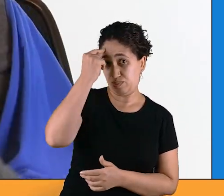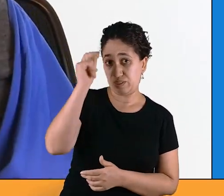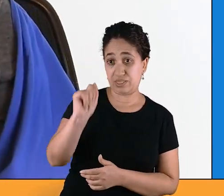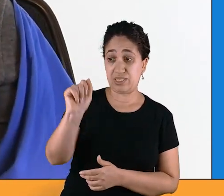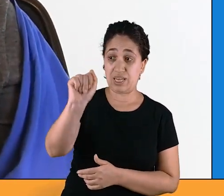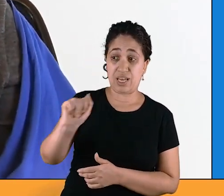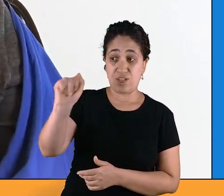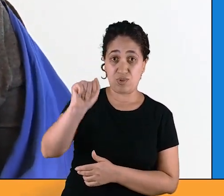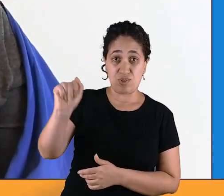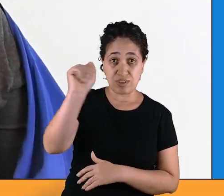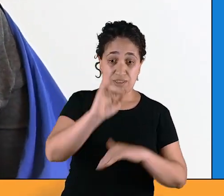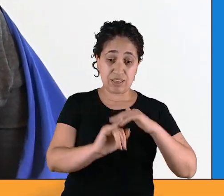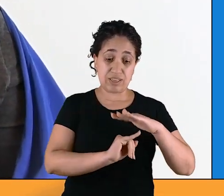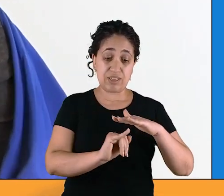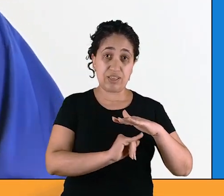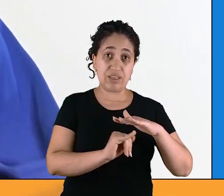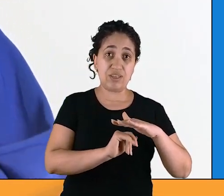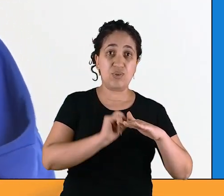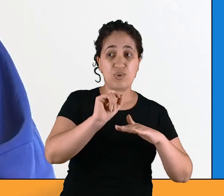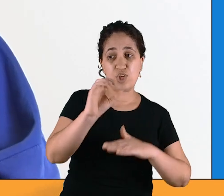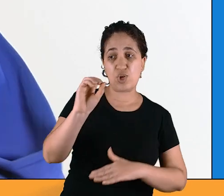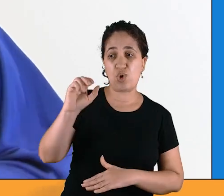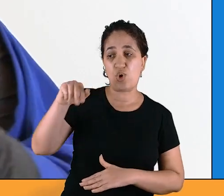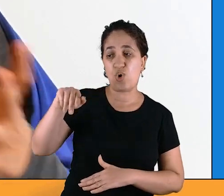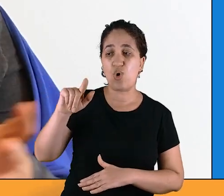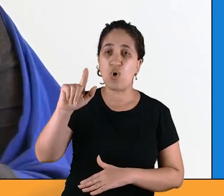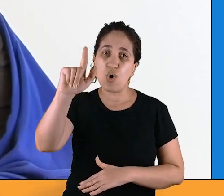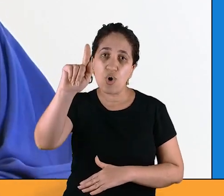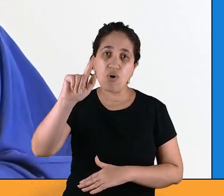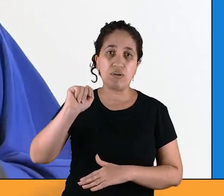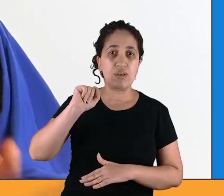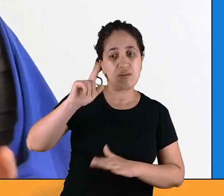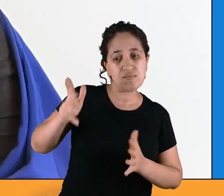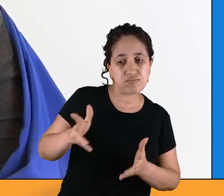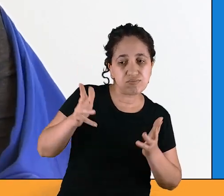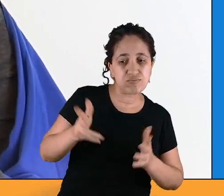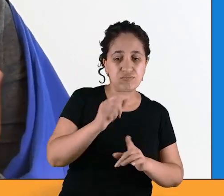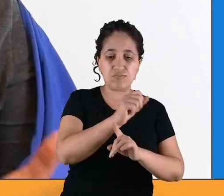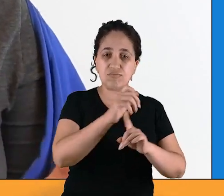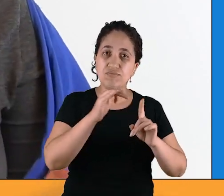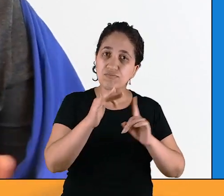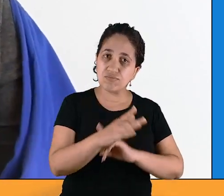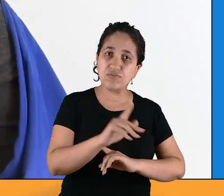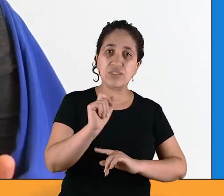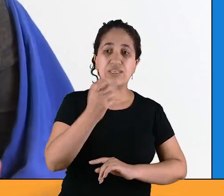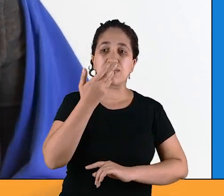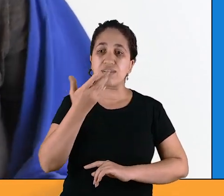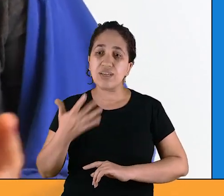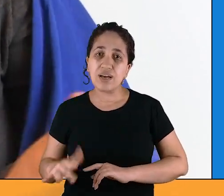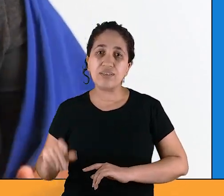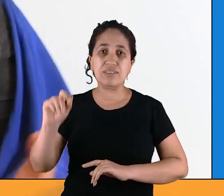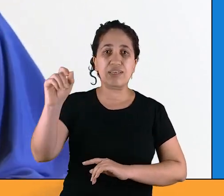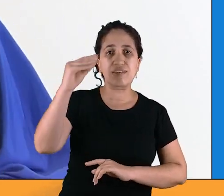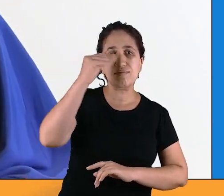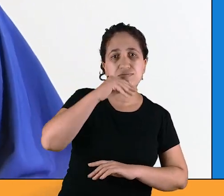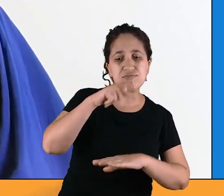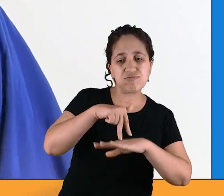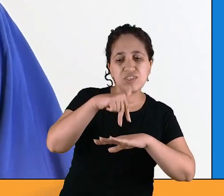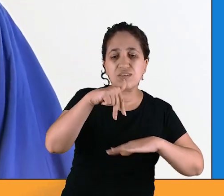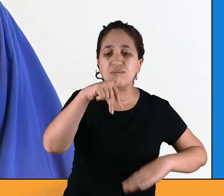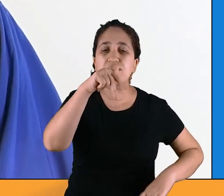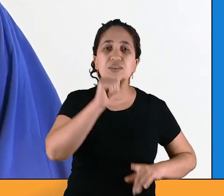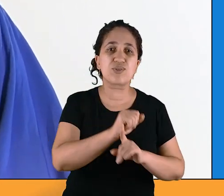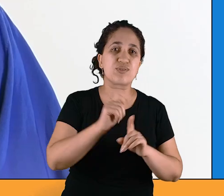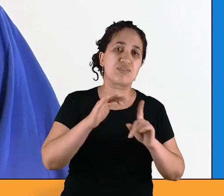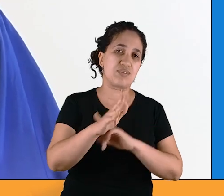em associações, em instituições, em ONGs que fazem trabalhos sociais, que trabalham com crianças em situação de